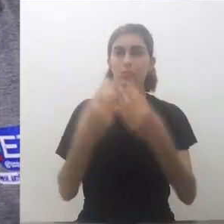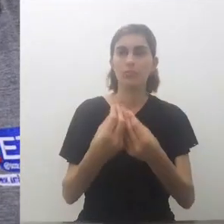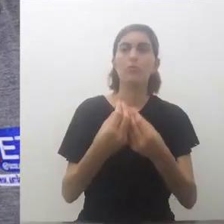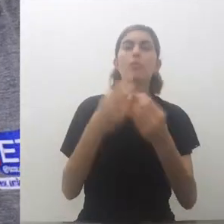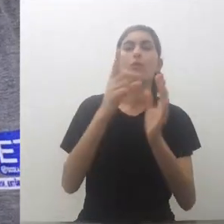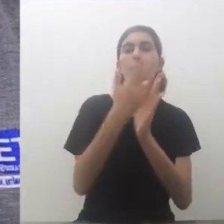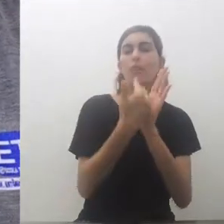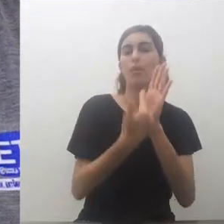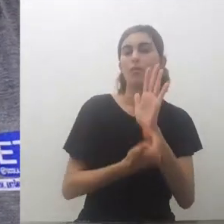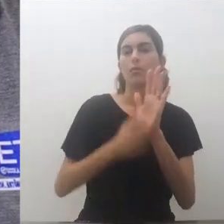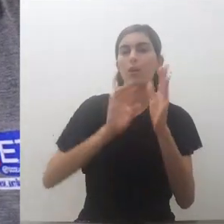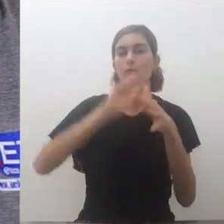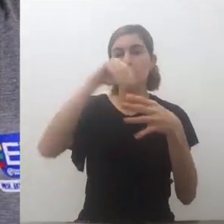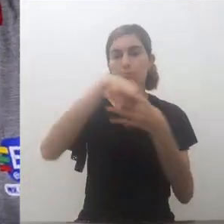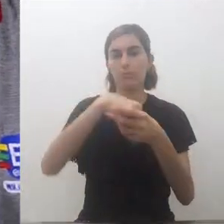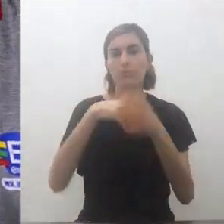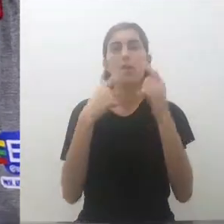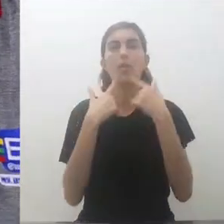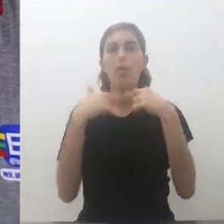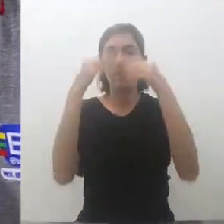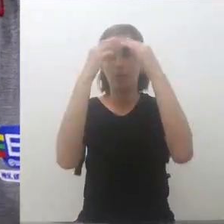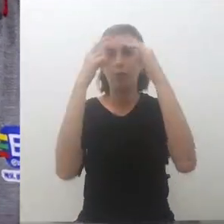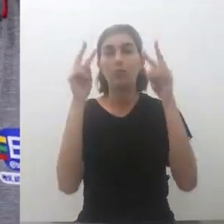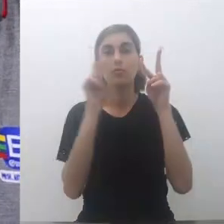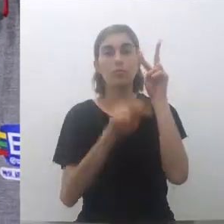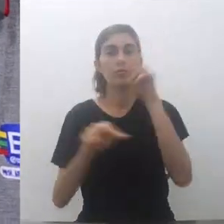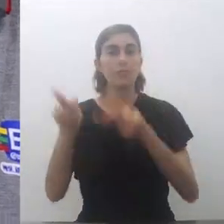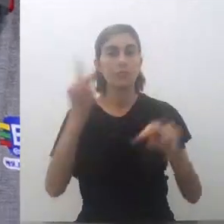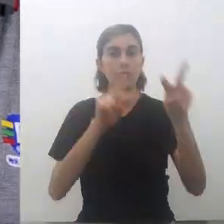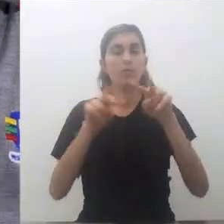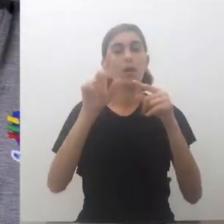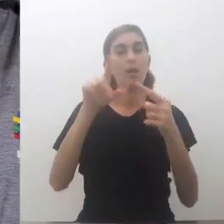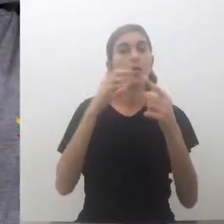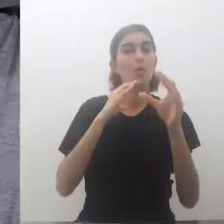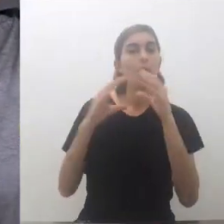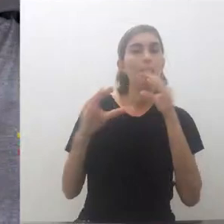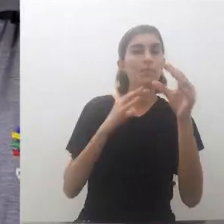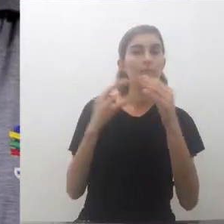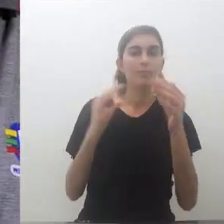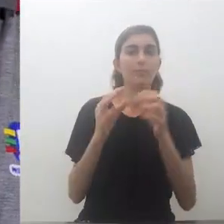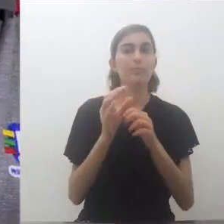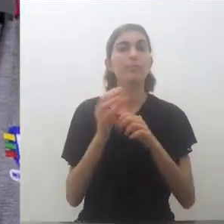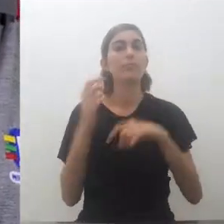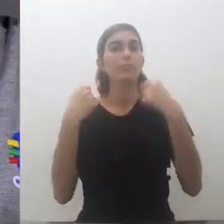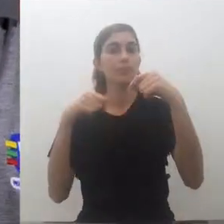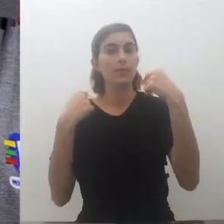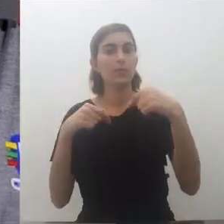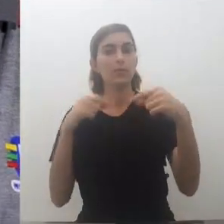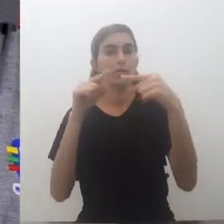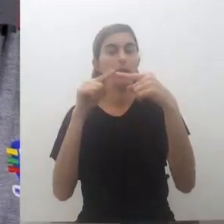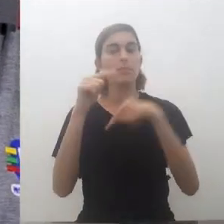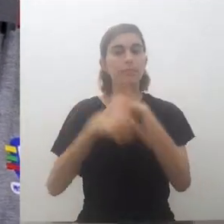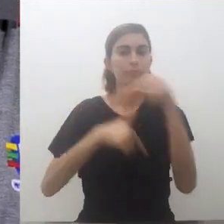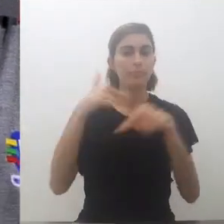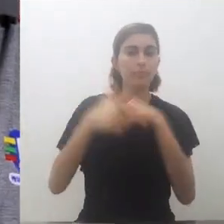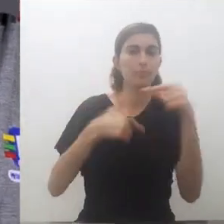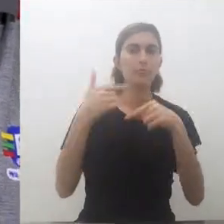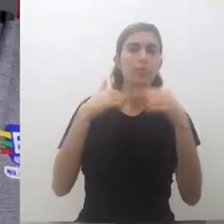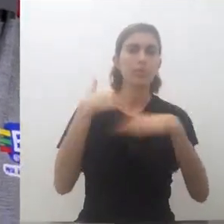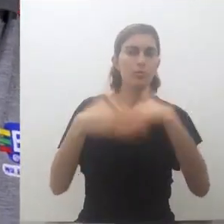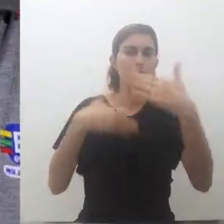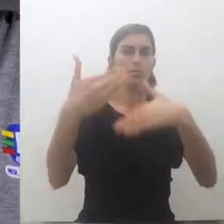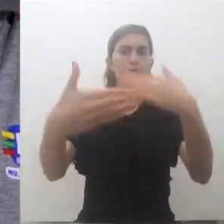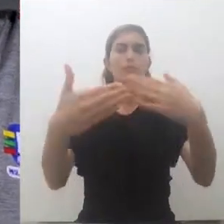A linguagem visual é a ferramenta de comunicação que precisa ser trabalhada, desenvolvida para